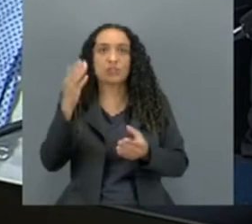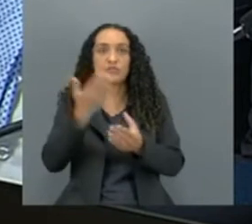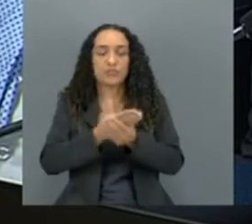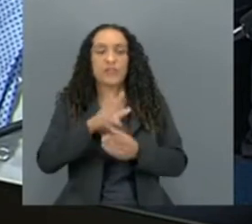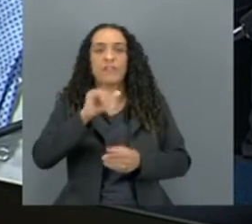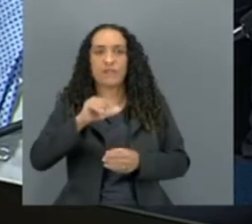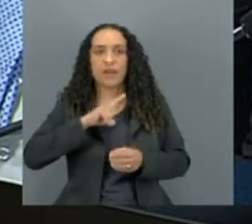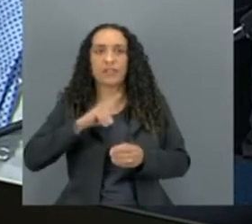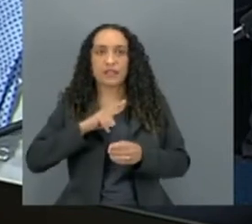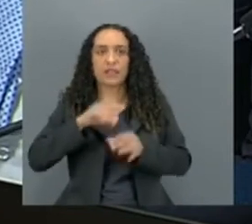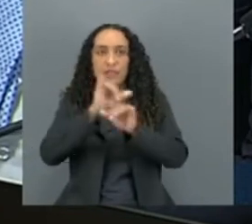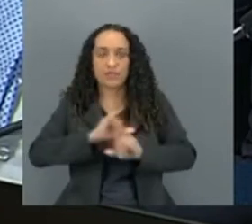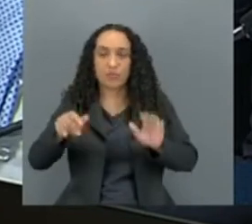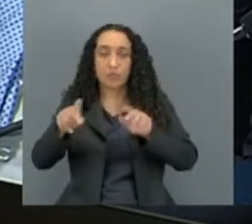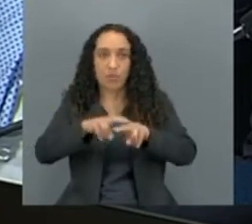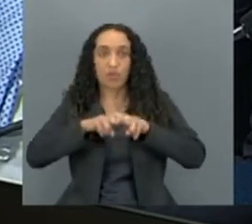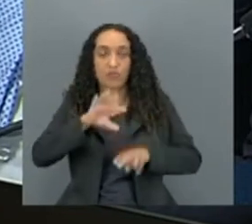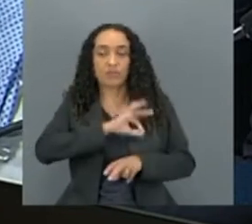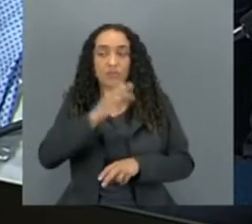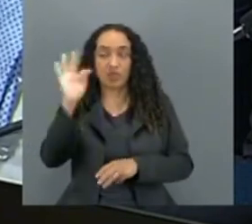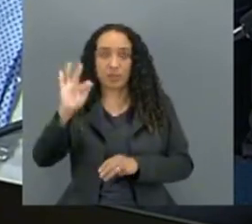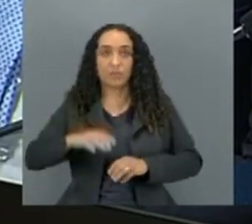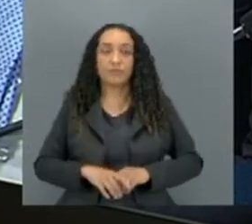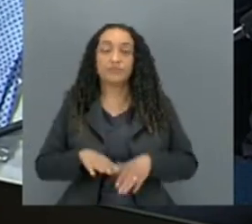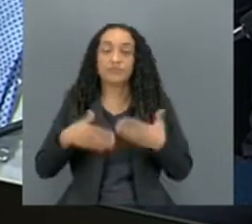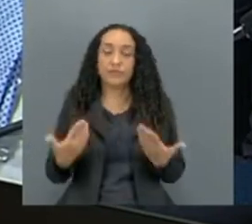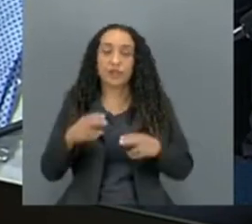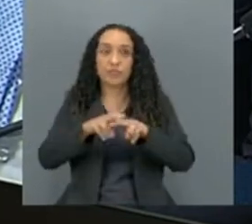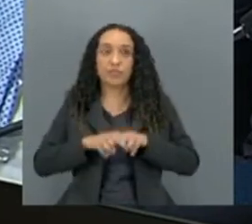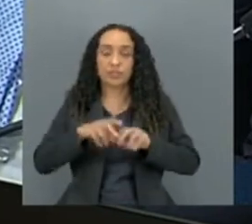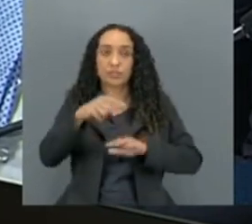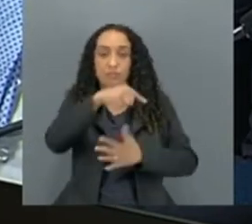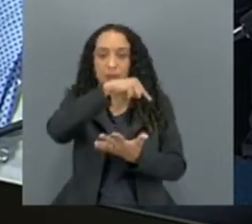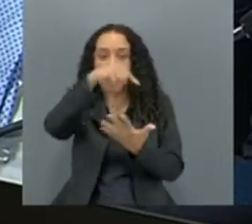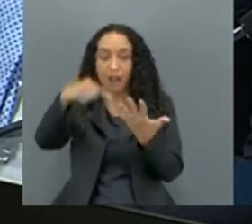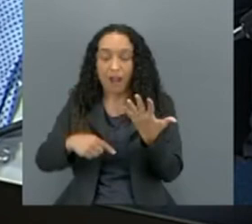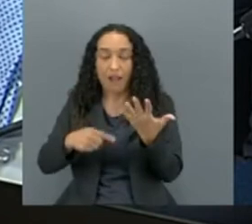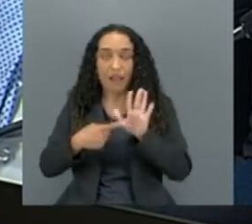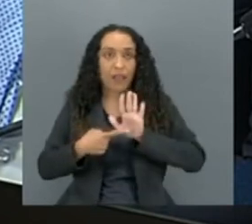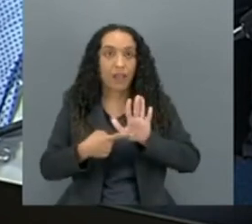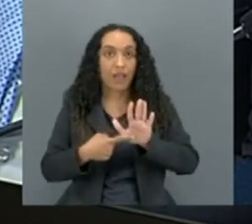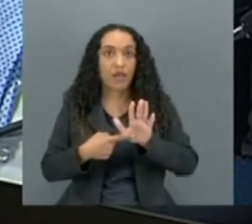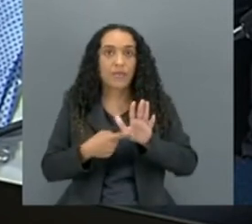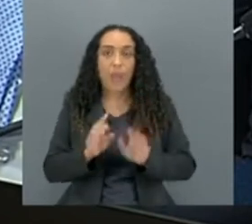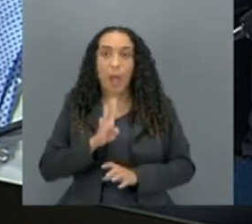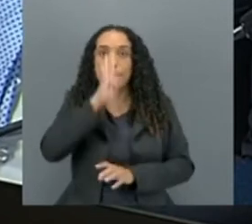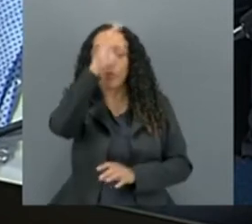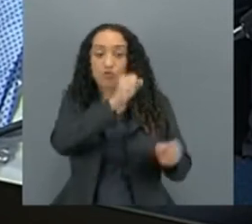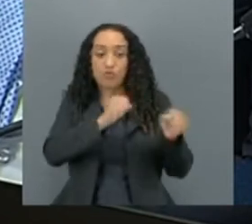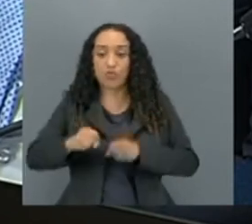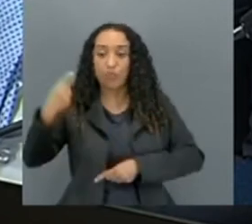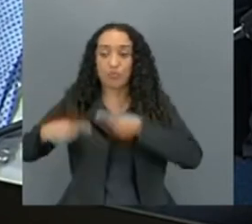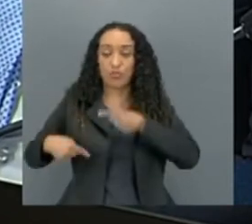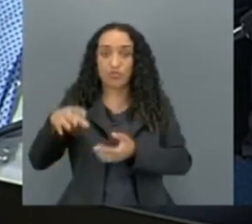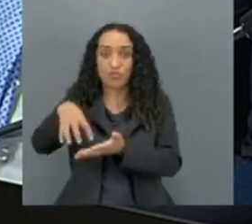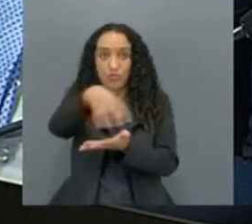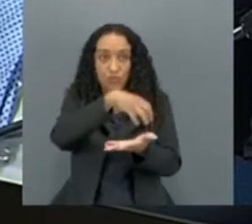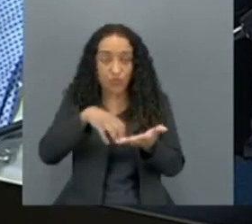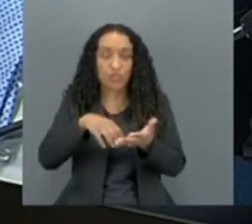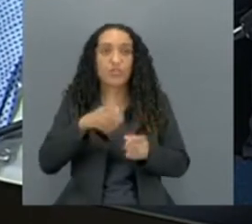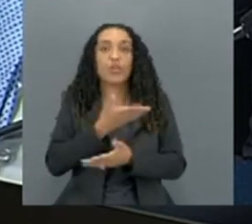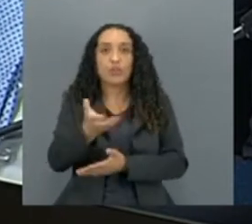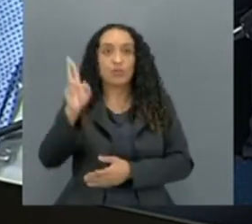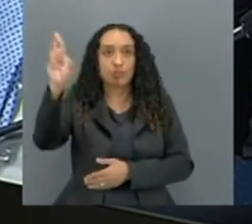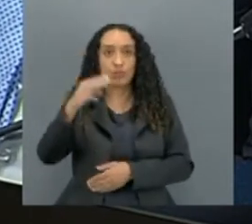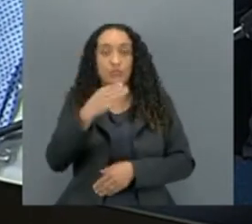indiciamentos por parte da Polícia Federal. Então, diante de tais evidências de abuso de poder e uso político de instituições, o senhor